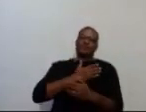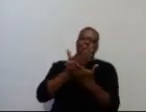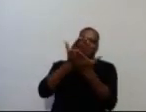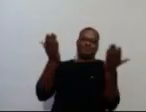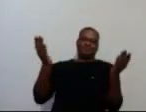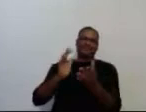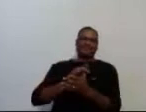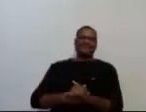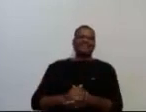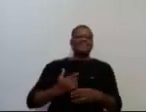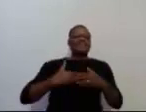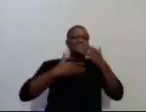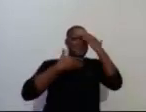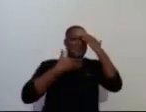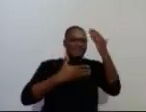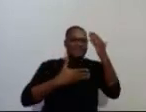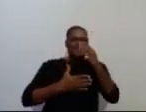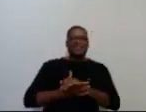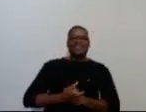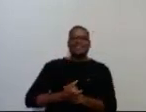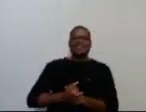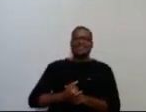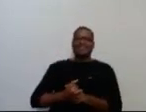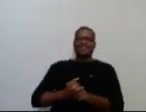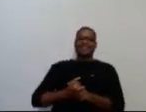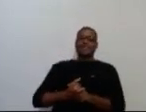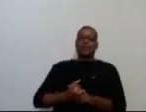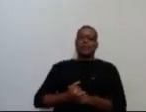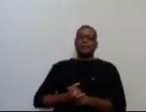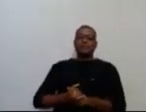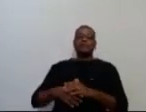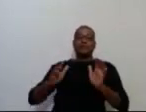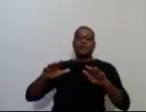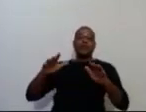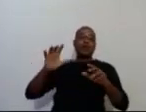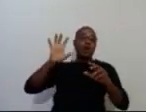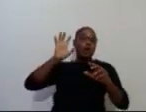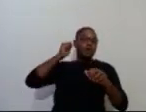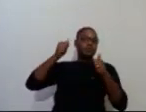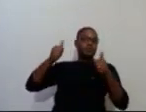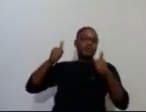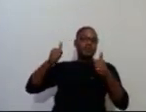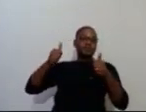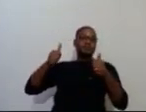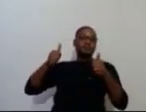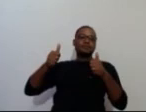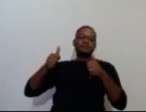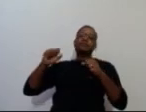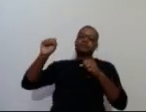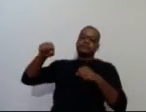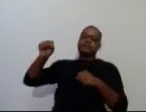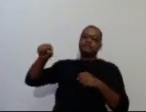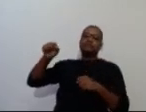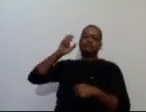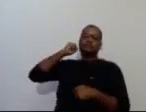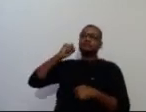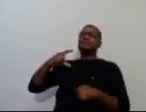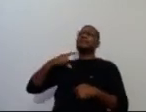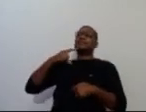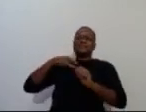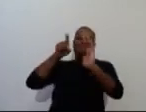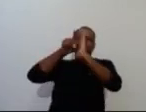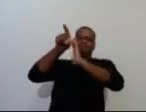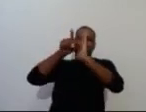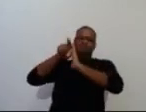bem. Kátia e Ana, estão nos ouvindo bem agora? Sim. Ótimo. Eu tenho várias perguntas aqui, mas devido ao adiantado da hora, não